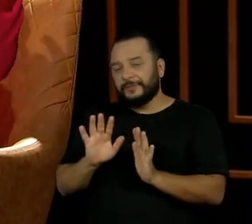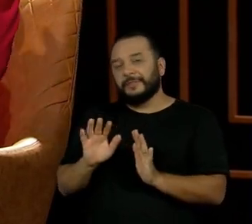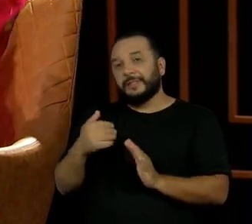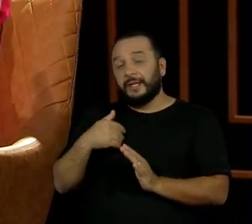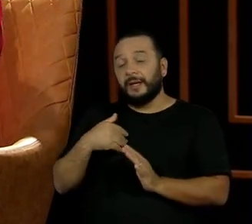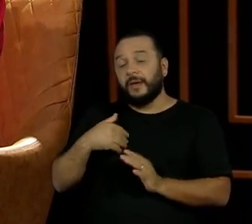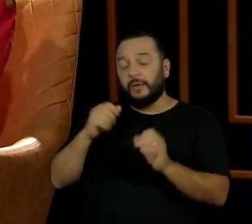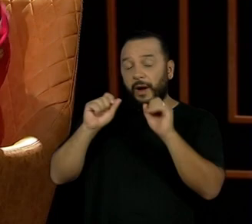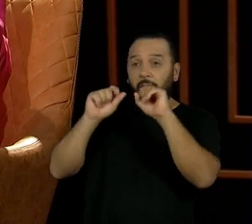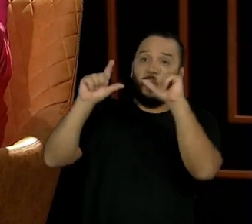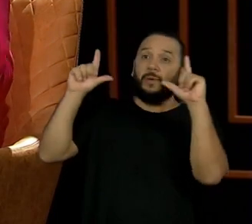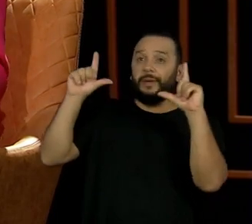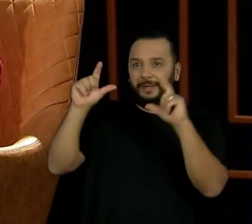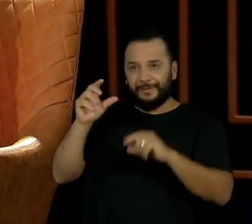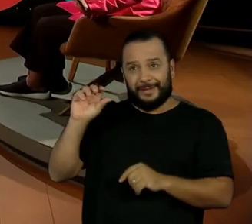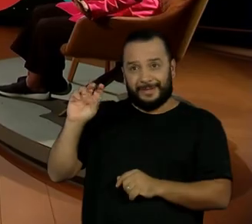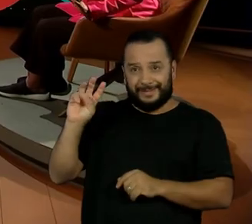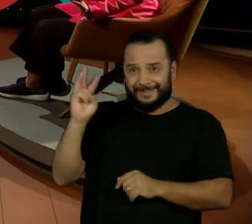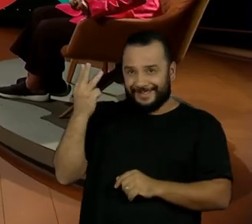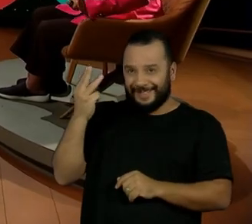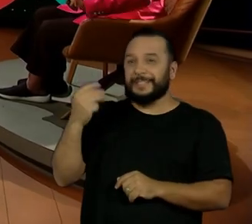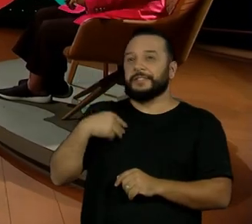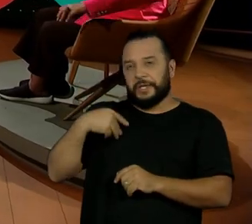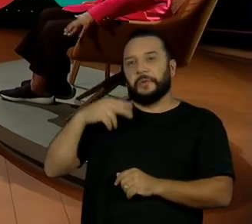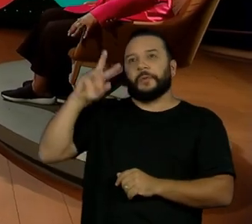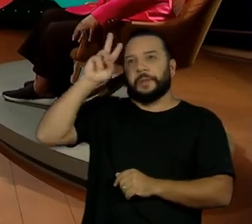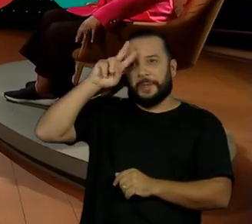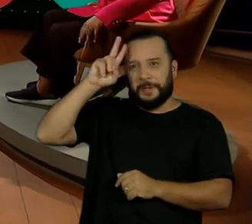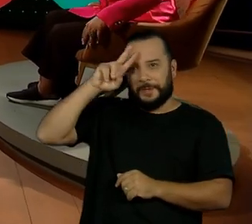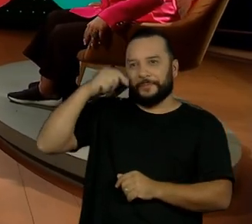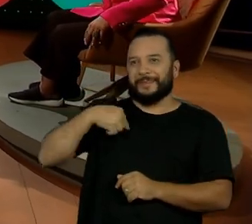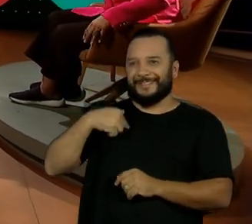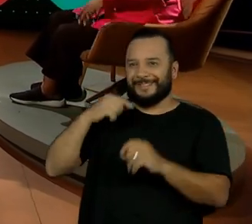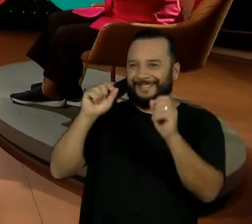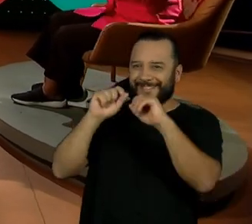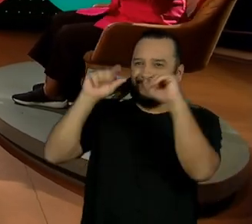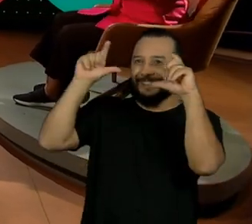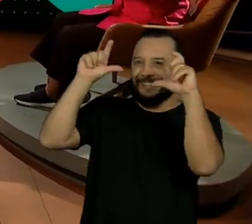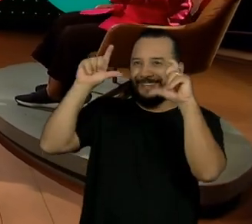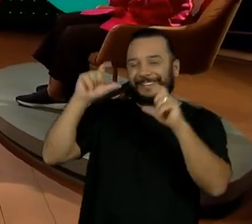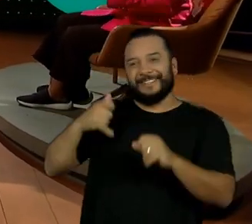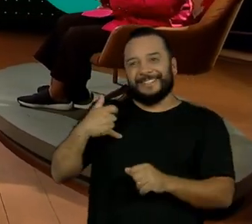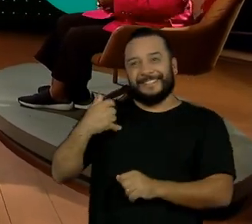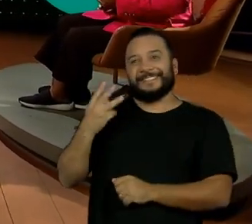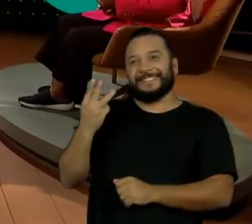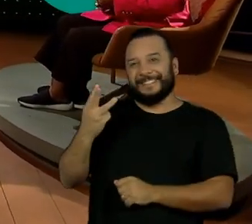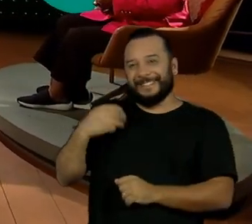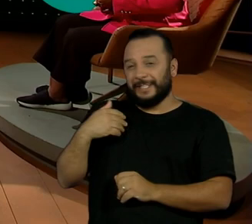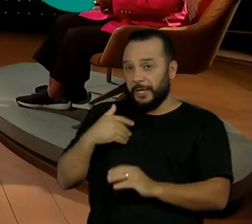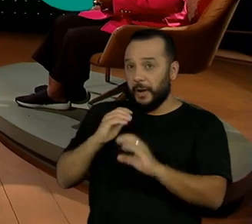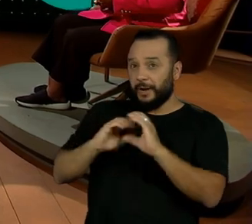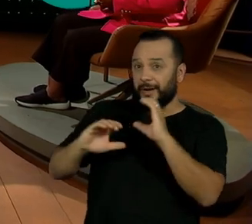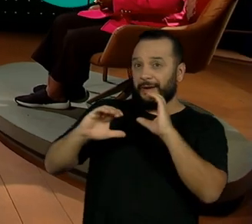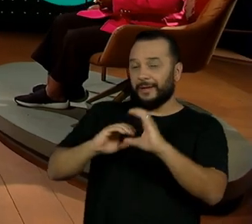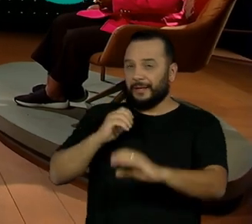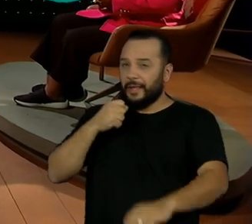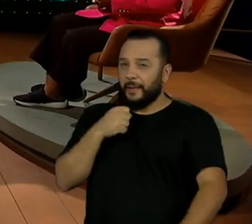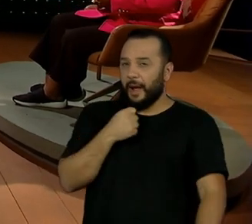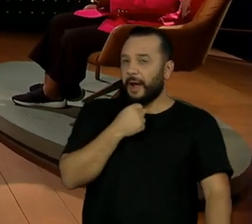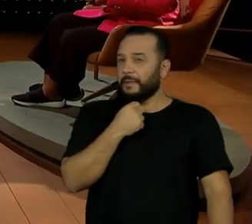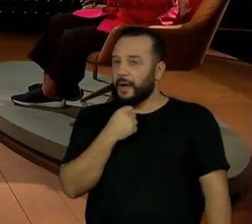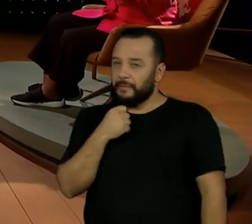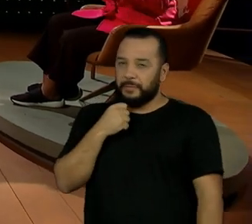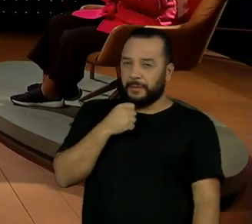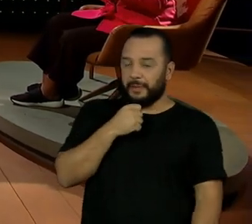eu quase lembro psicologicamente que eu acordava há uns três anos na verdade no berço cantando E aí